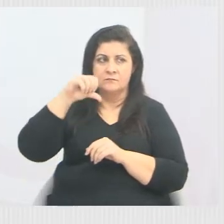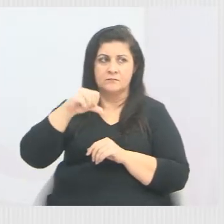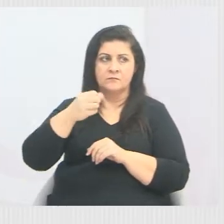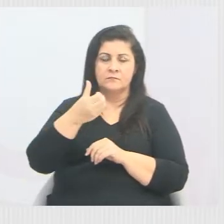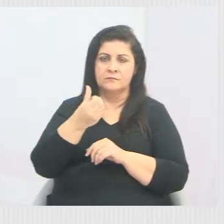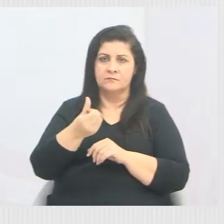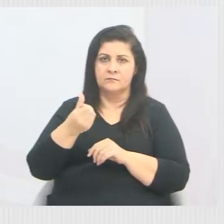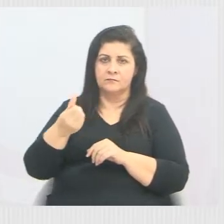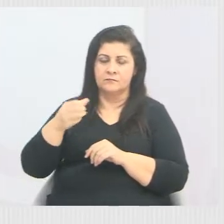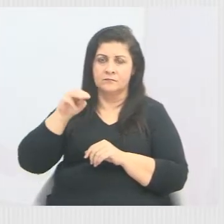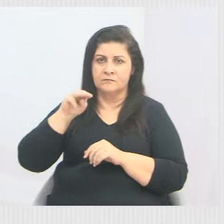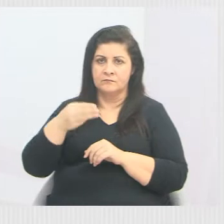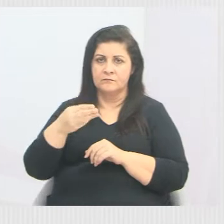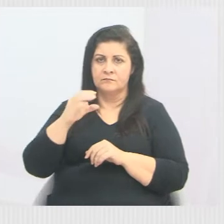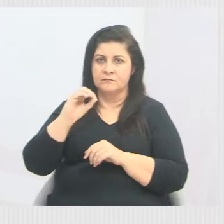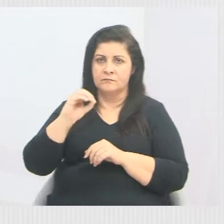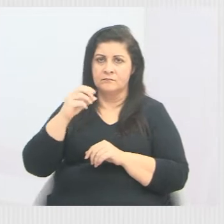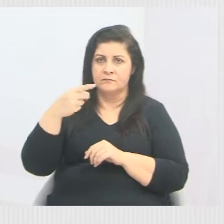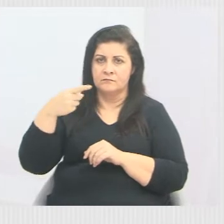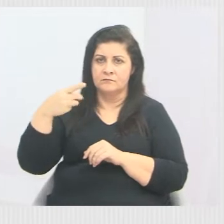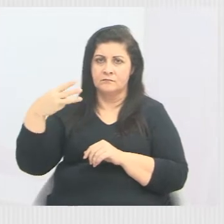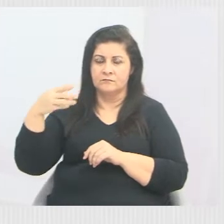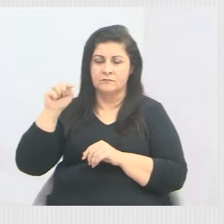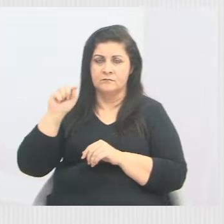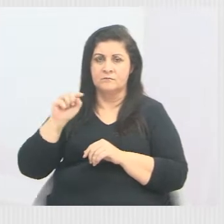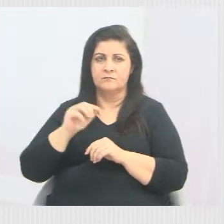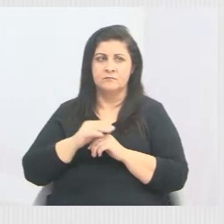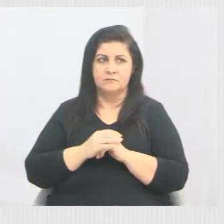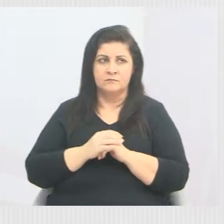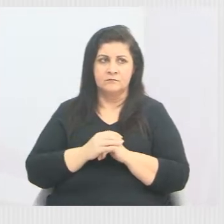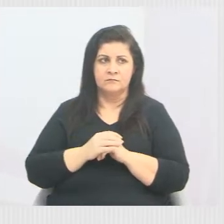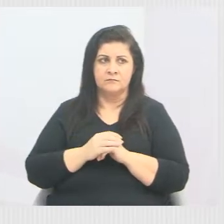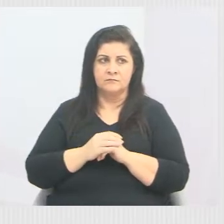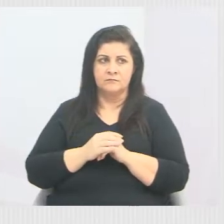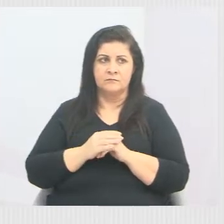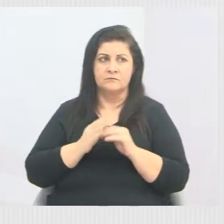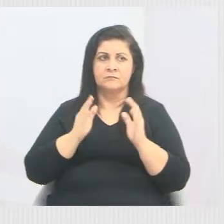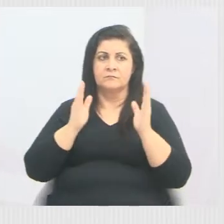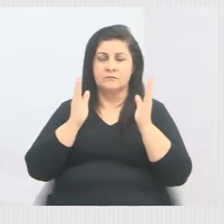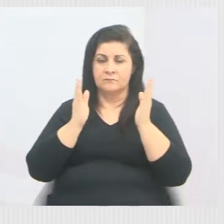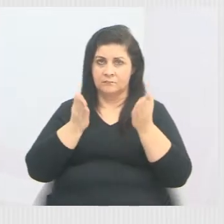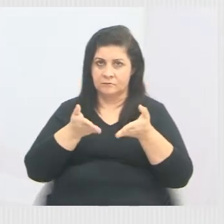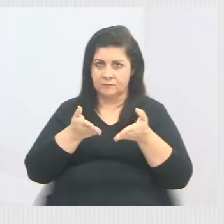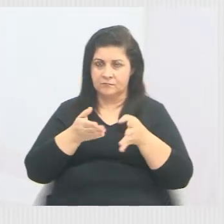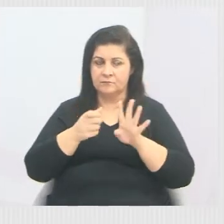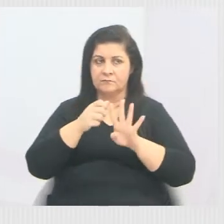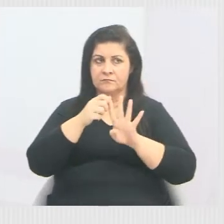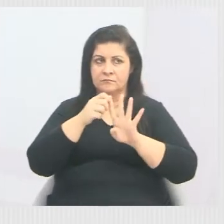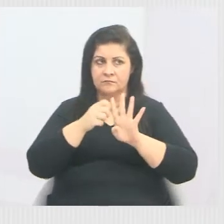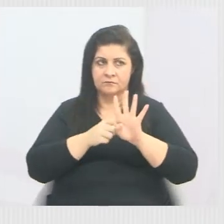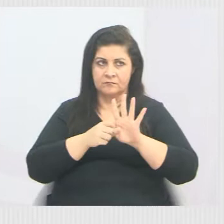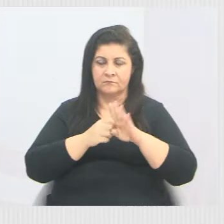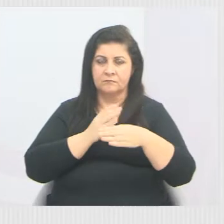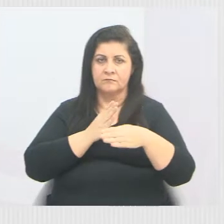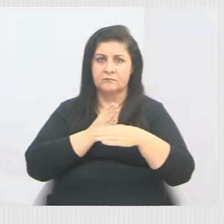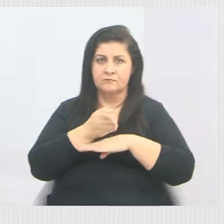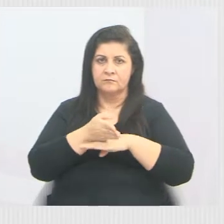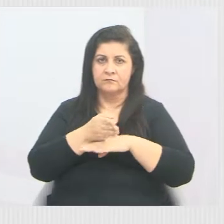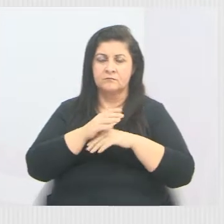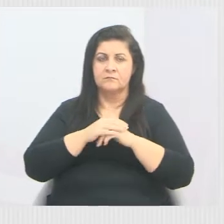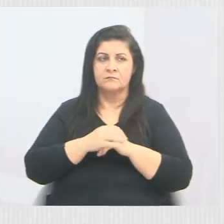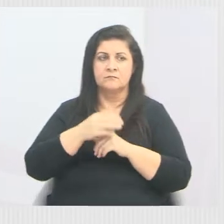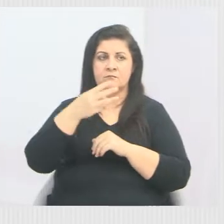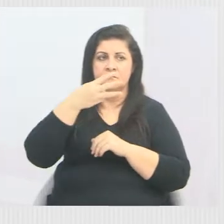966 milhões e 13 mil, na qual foi auferido aos cofres públicos, né, no primeiro